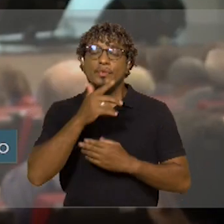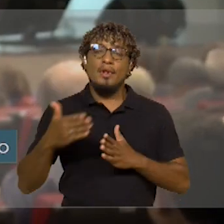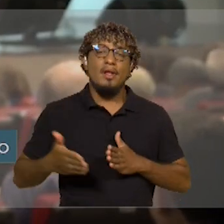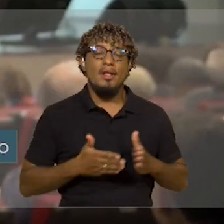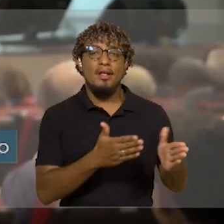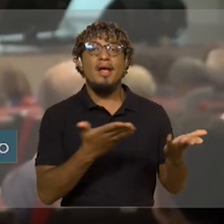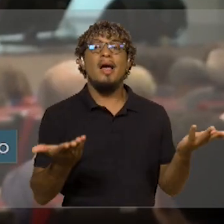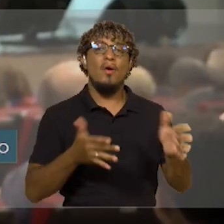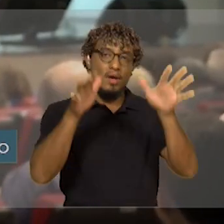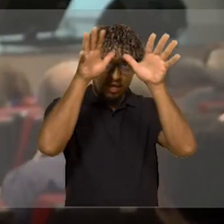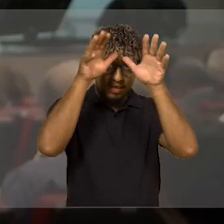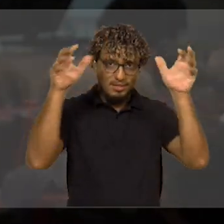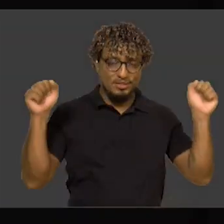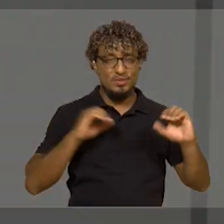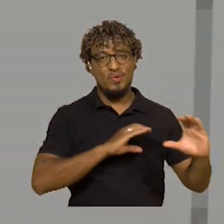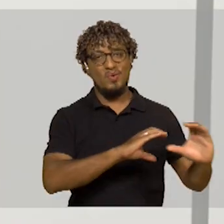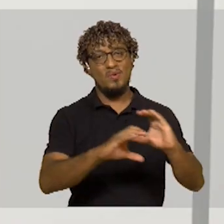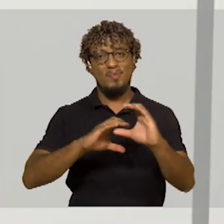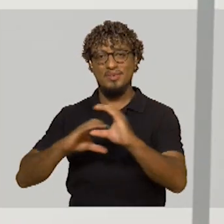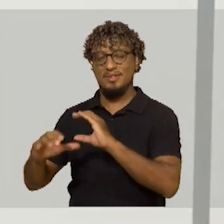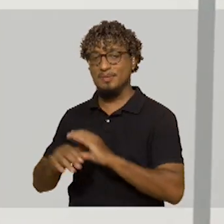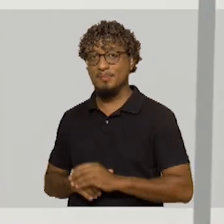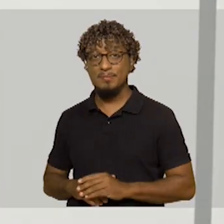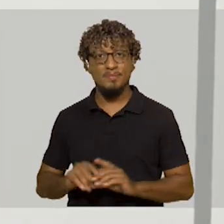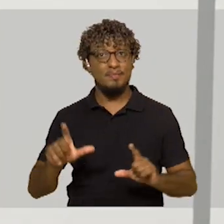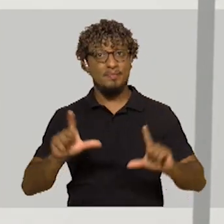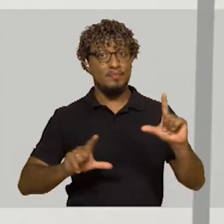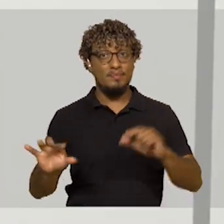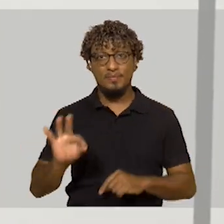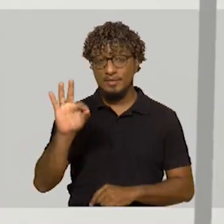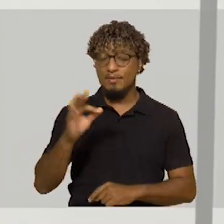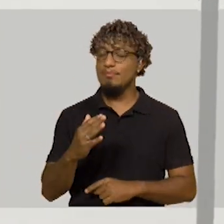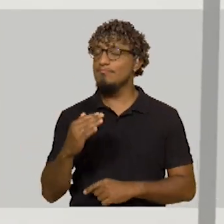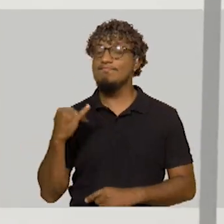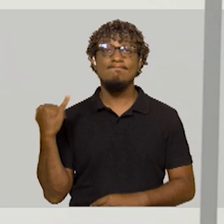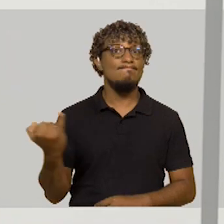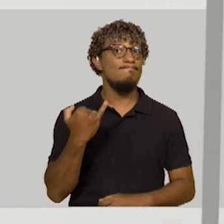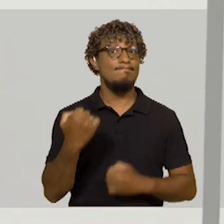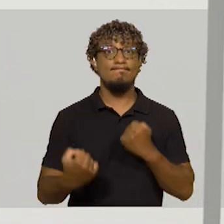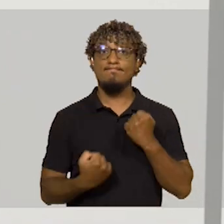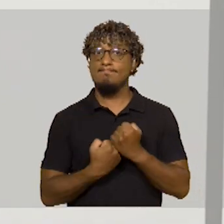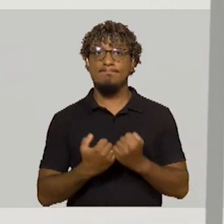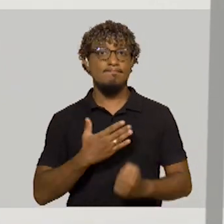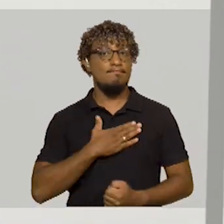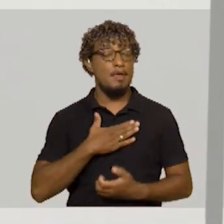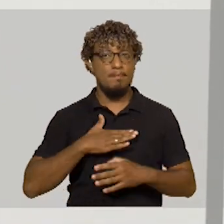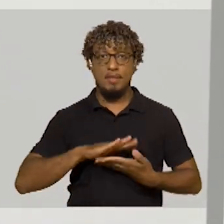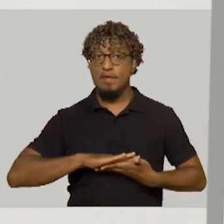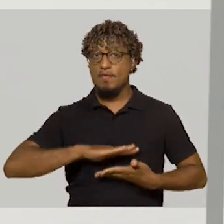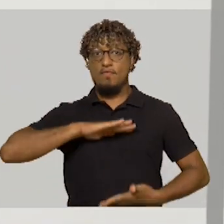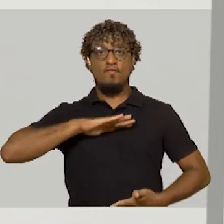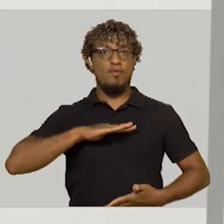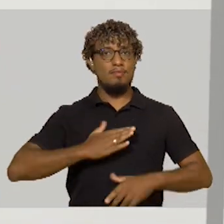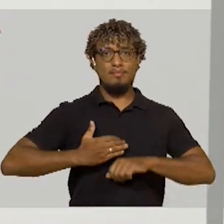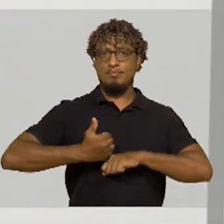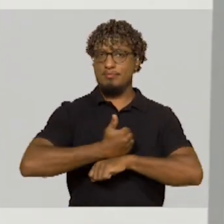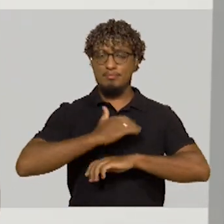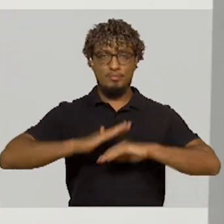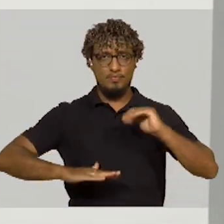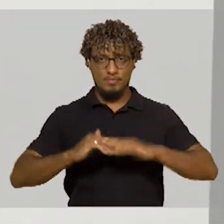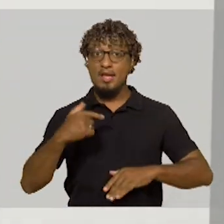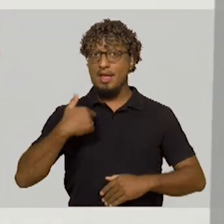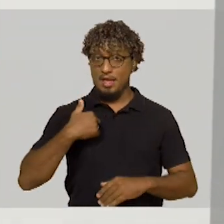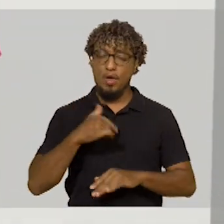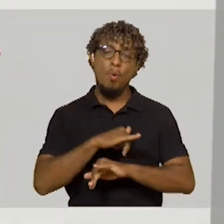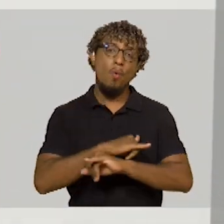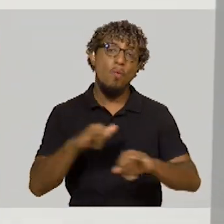como assessora de comunicação. A TV UFMA foi fundamental na minha formação enquanto profissional. Eu digo que eu era uma profissional antes da